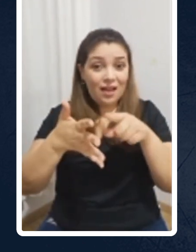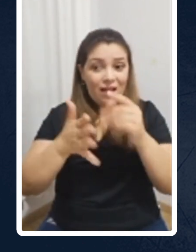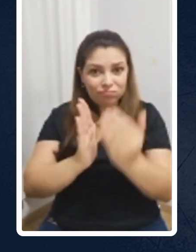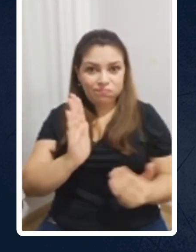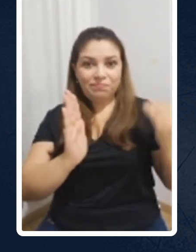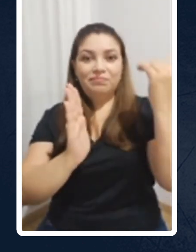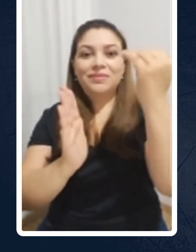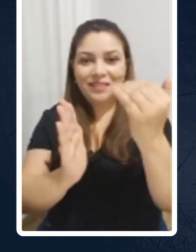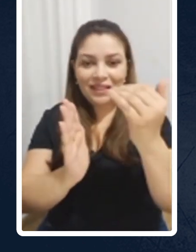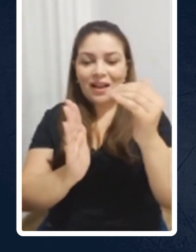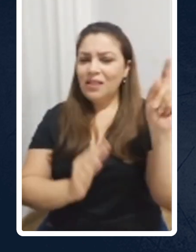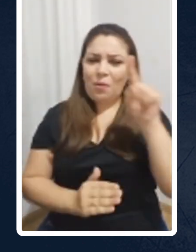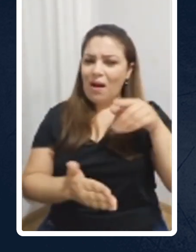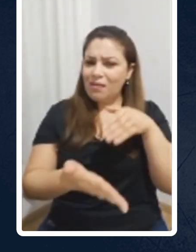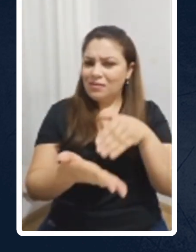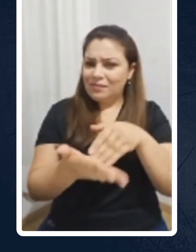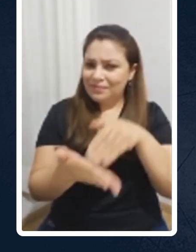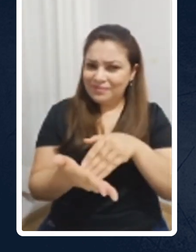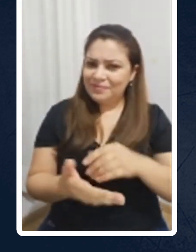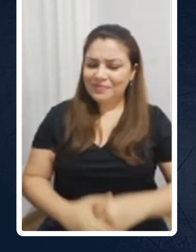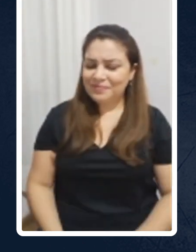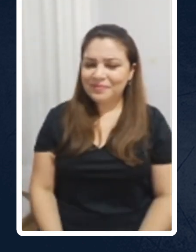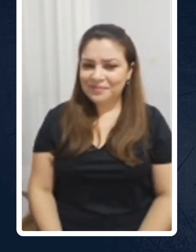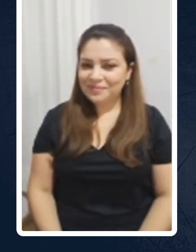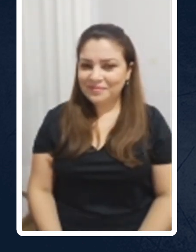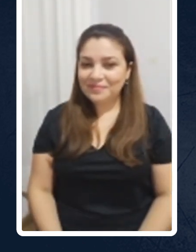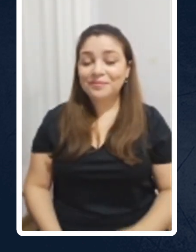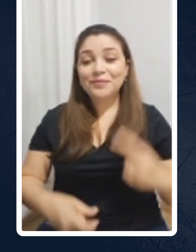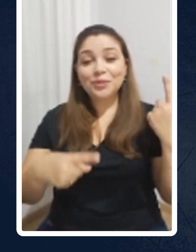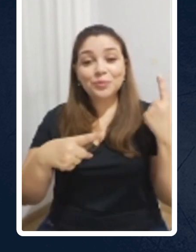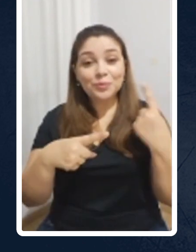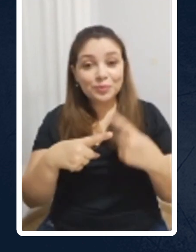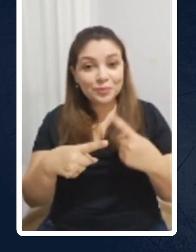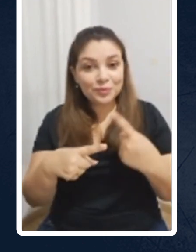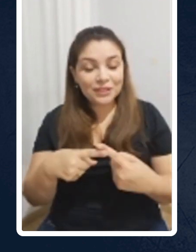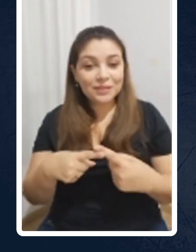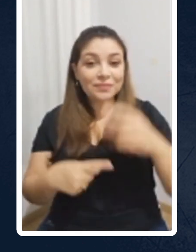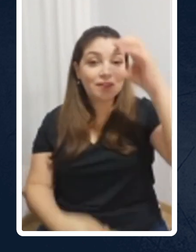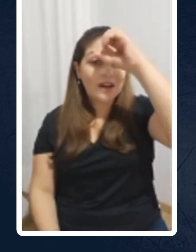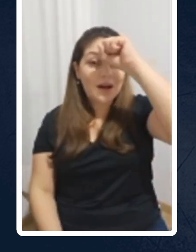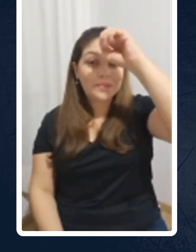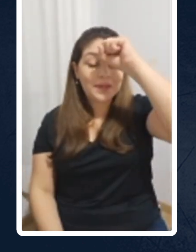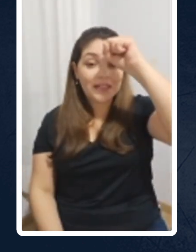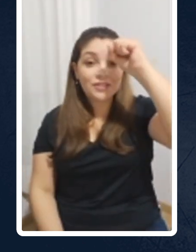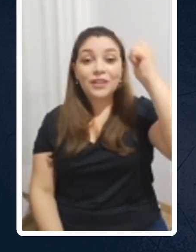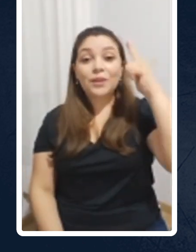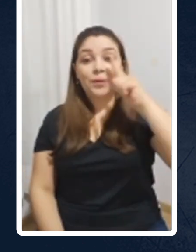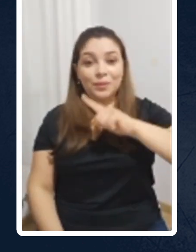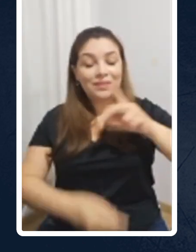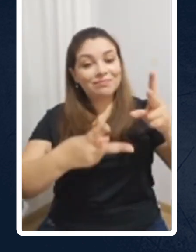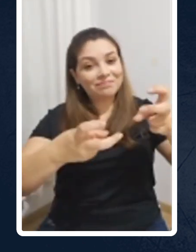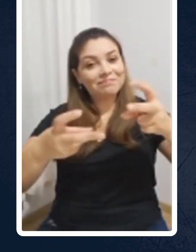Não limitador. Por quê? Porque ele aprende a se emocionar, ele aprende a reconhecer o seu sentimento,